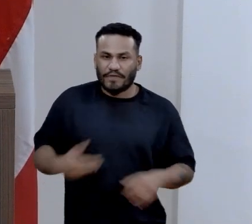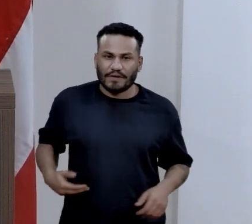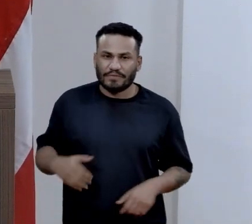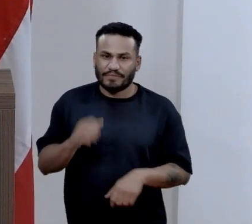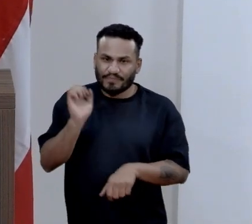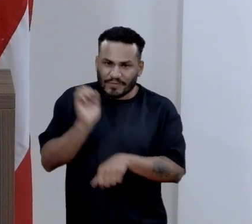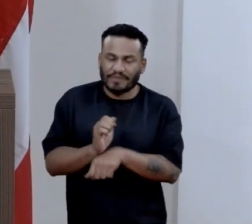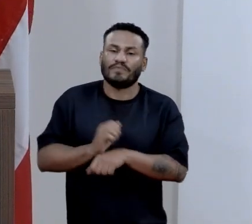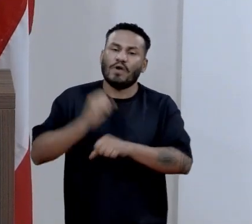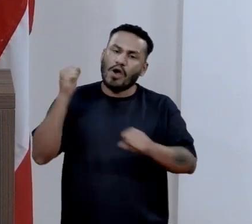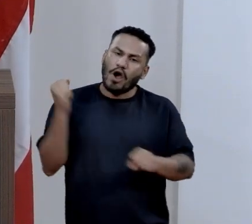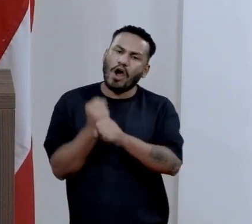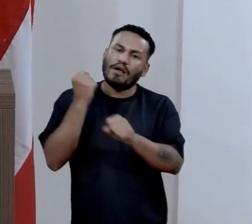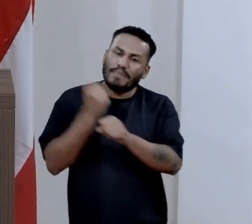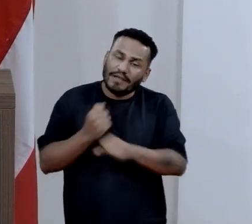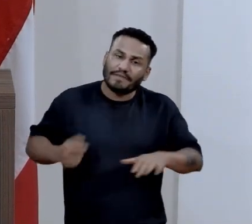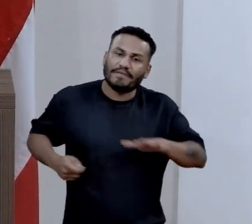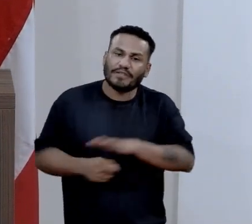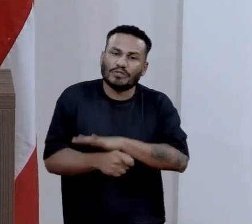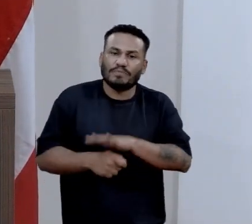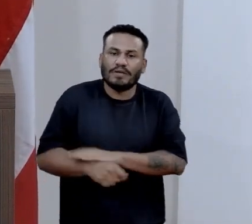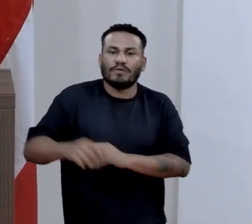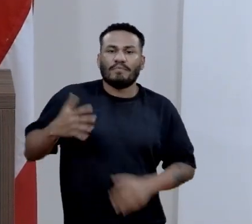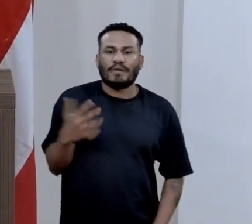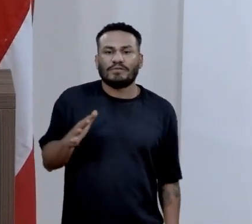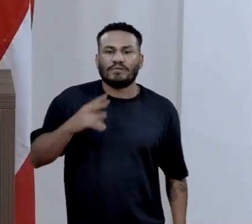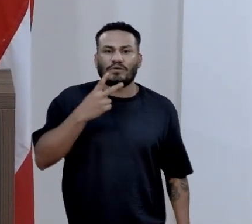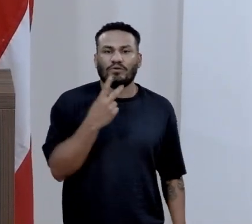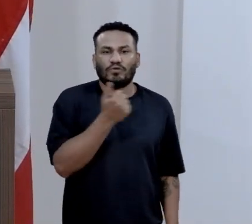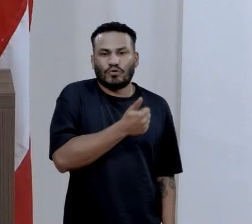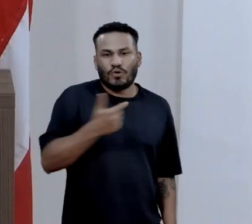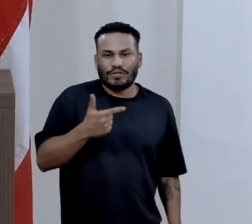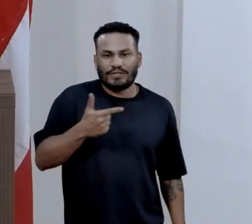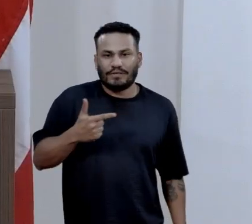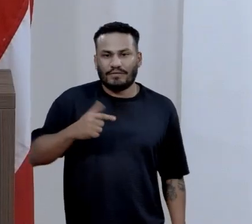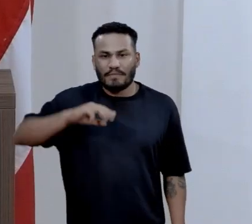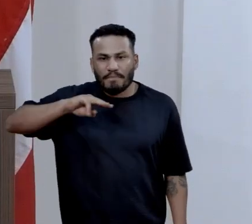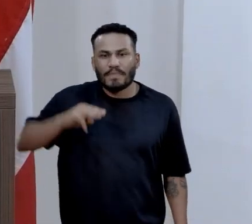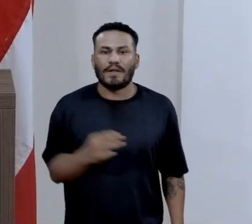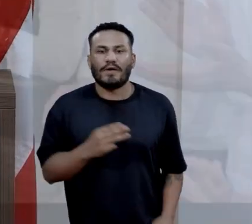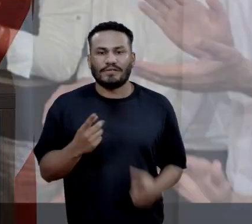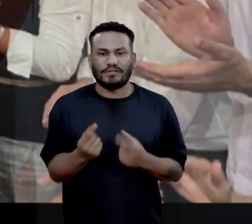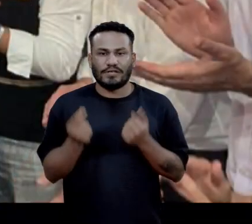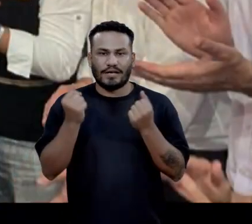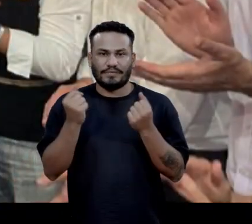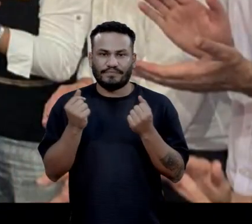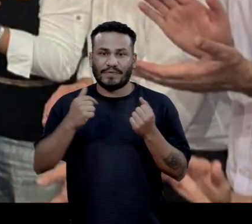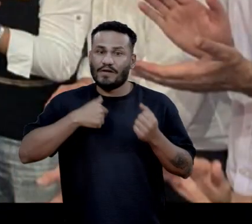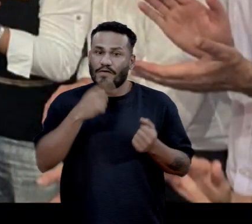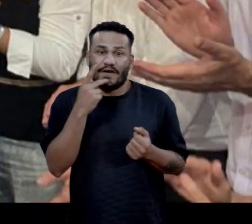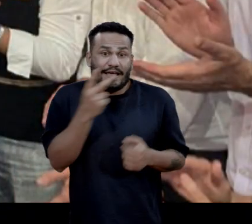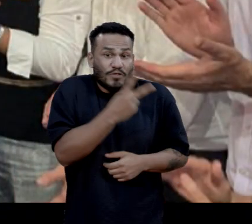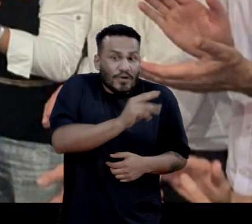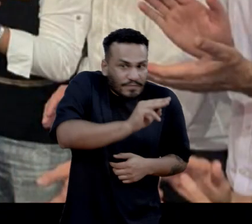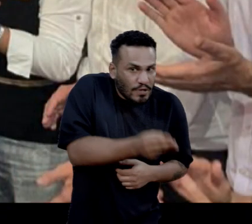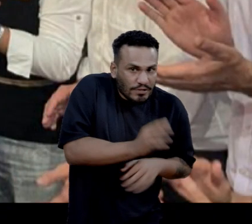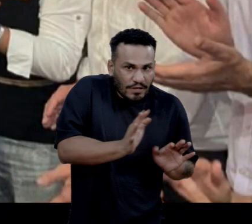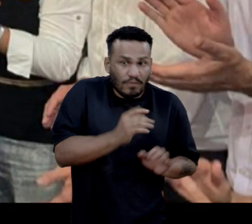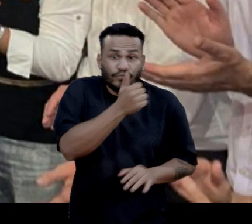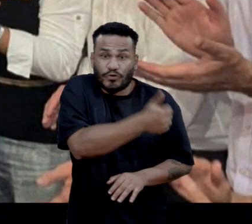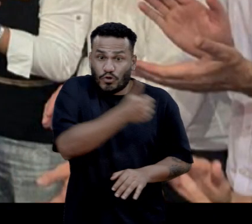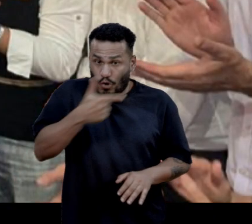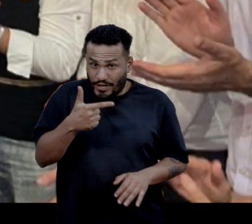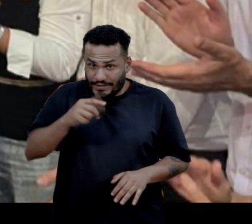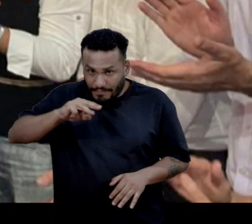uma obra anunciada com investimento de aproximadamente 12 milhões de reais. Eu não falei 2, eu falei